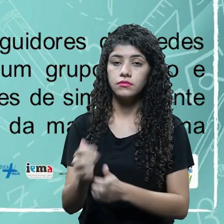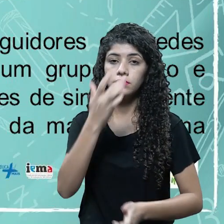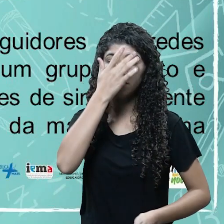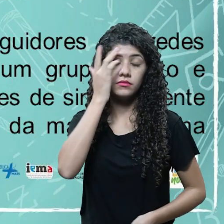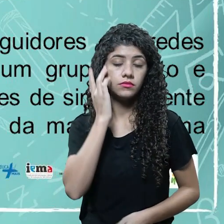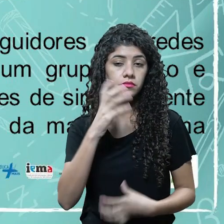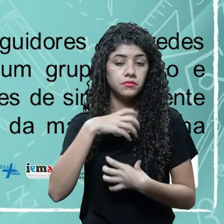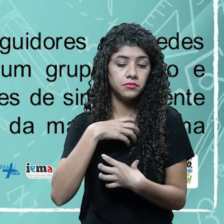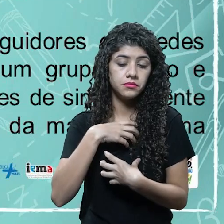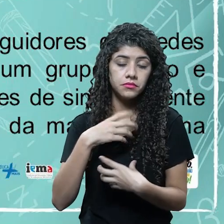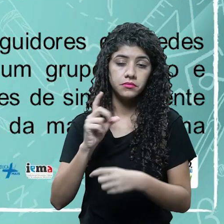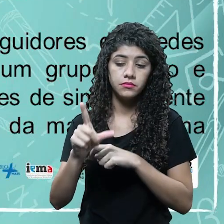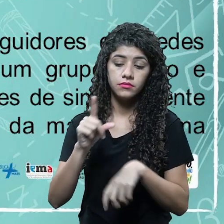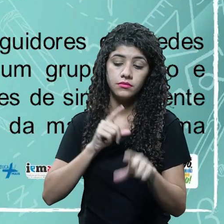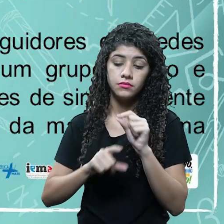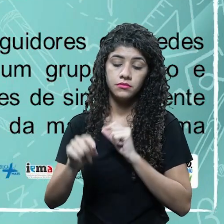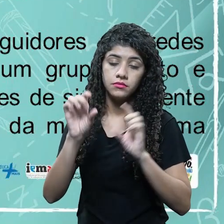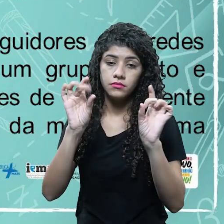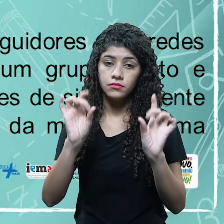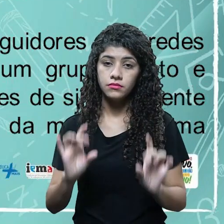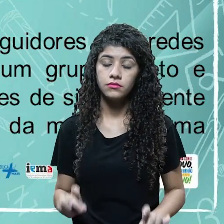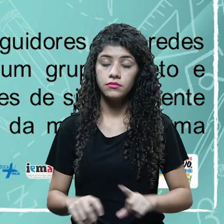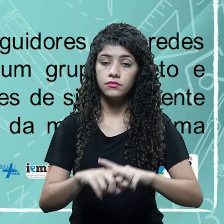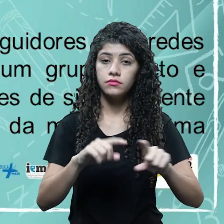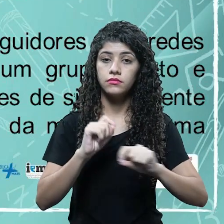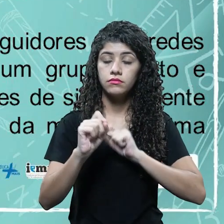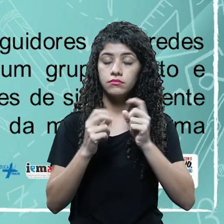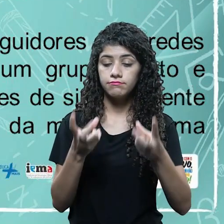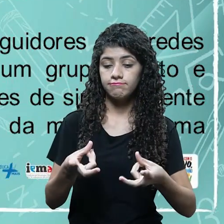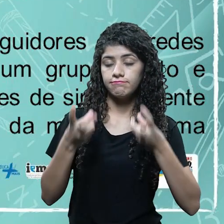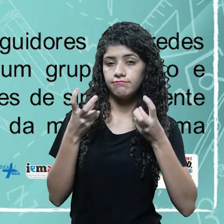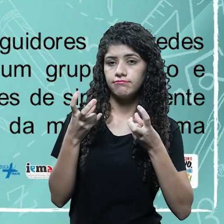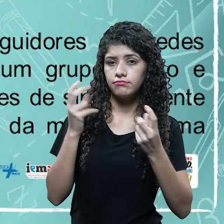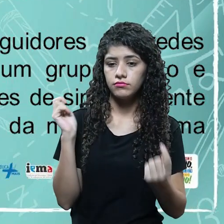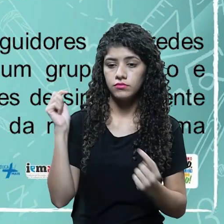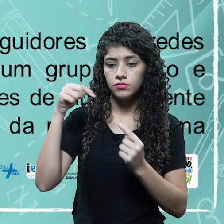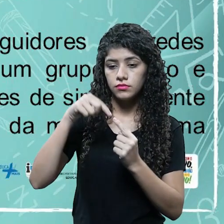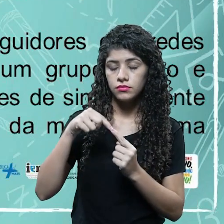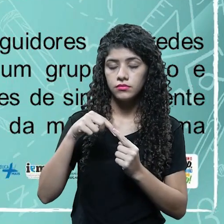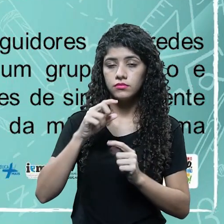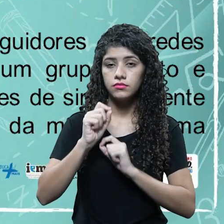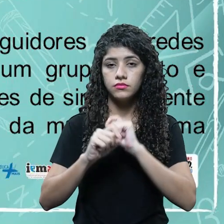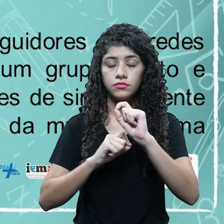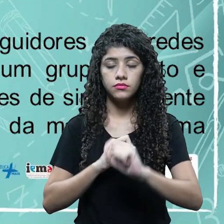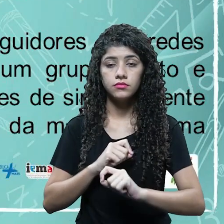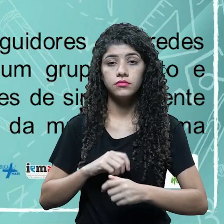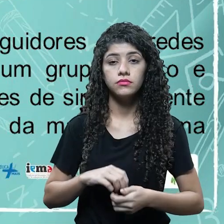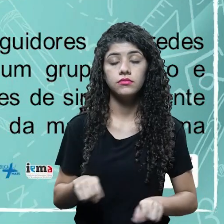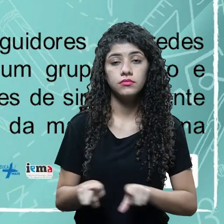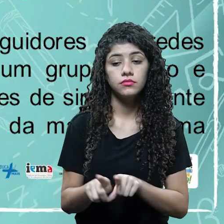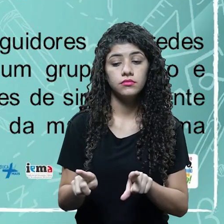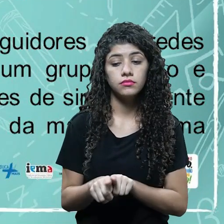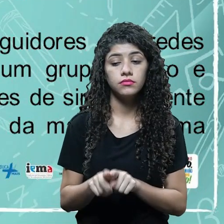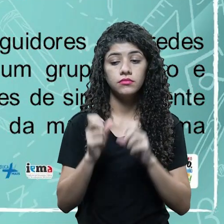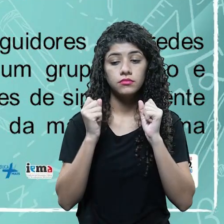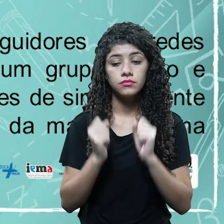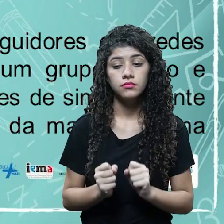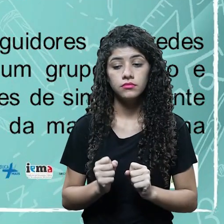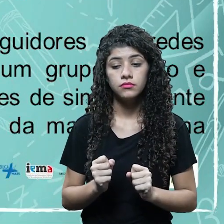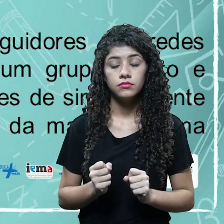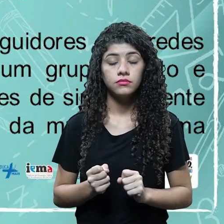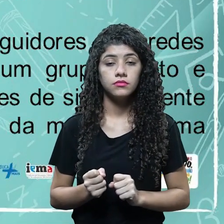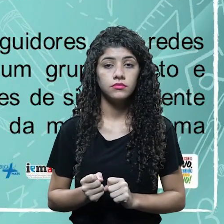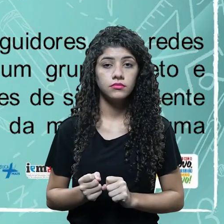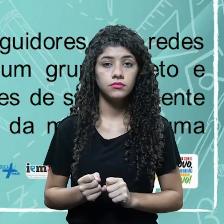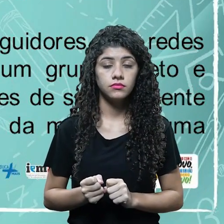e especial, mas identifique o propósito da promoção. Além de simplesmente lançá-la, ela pode ser simplesmente